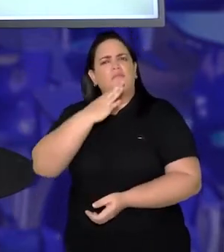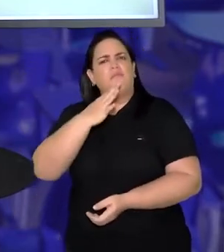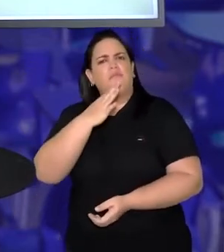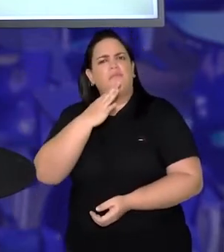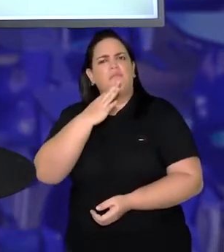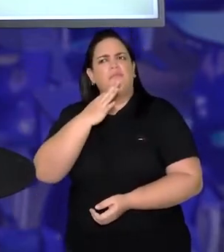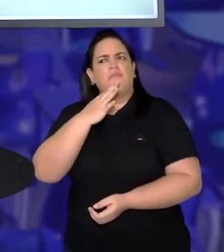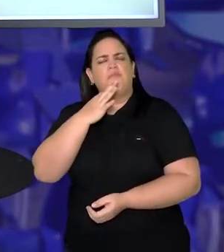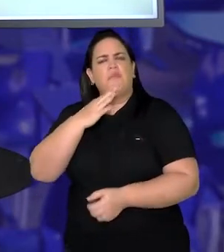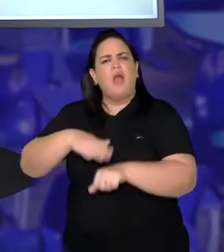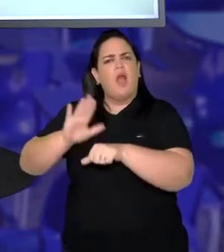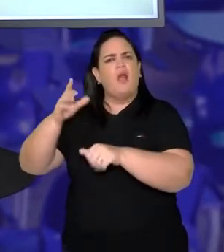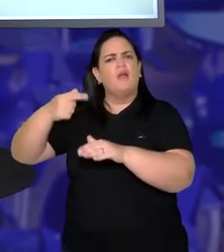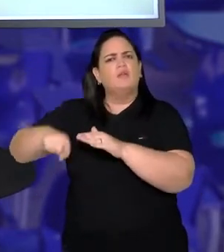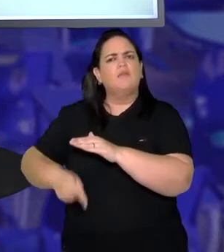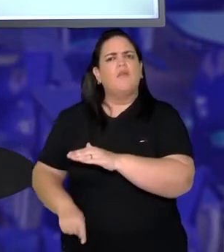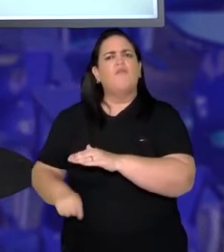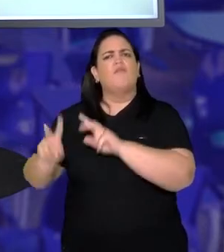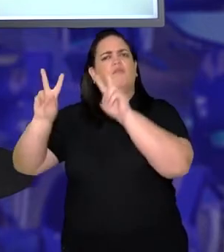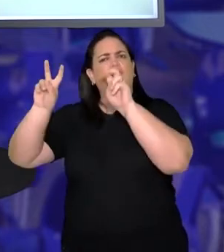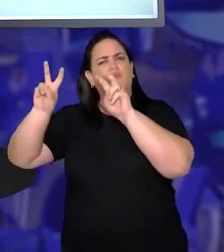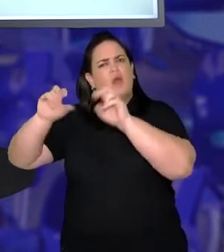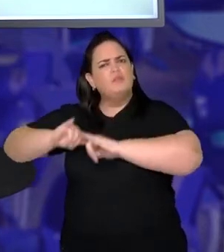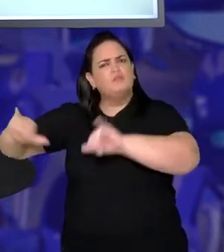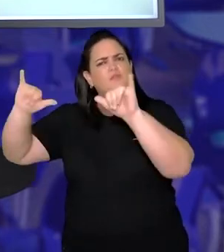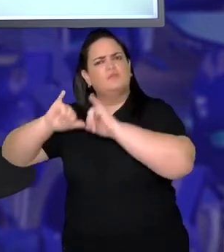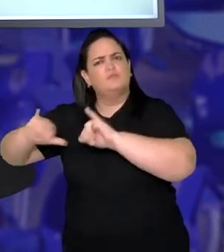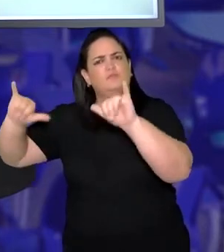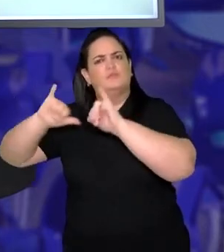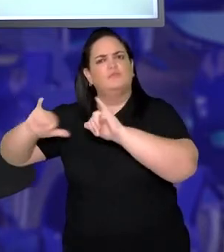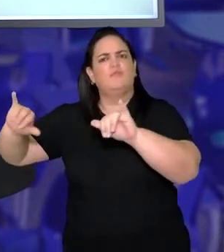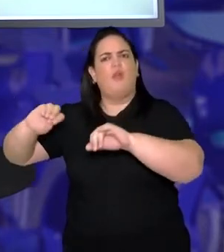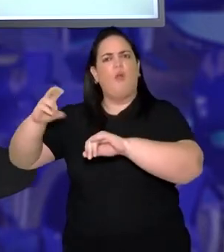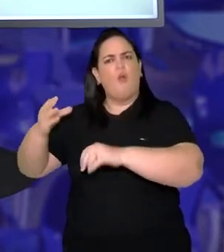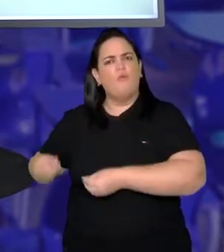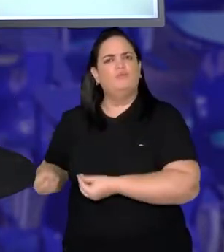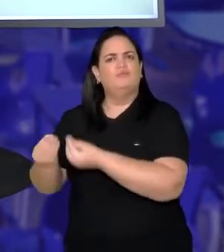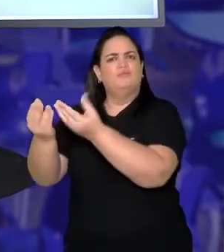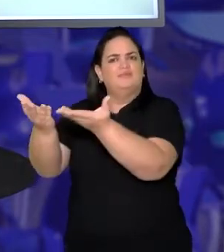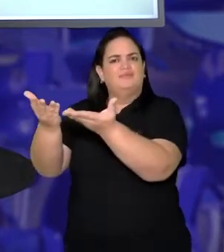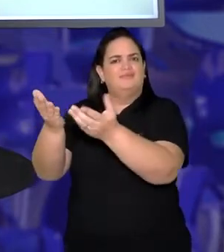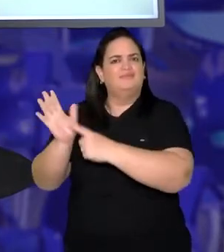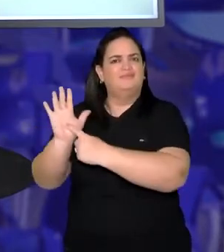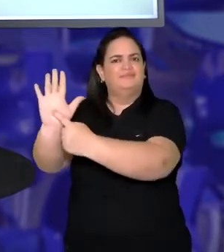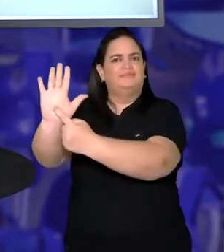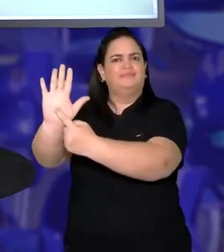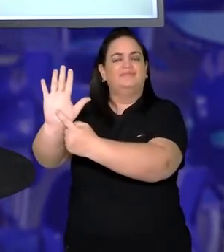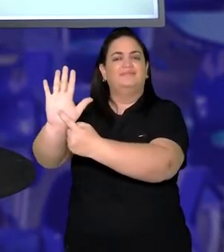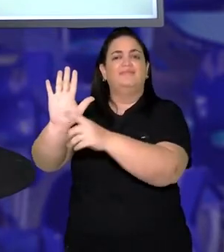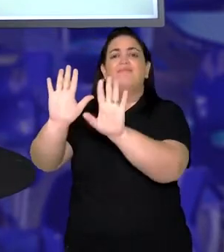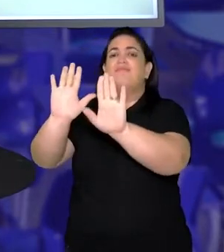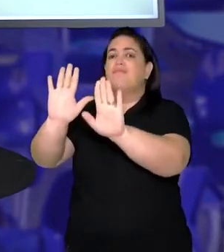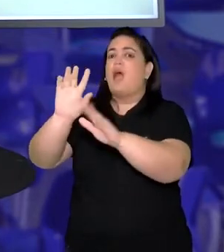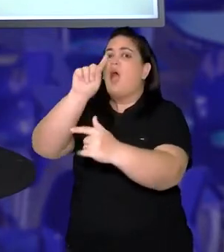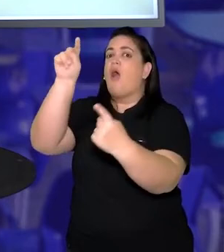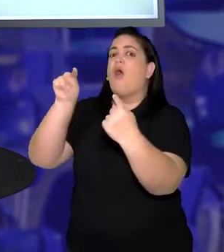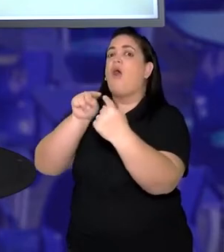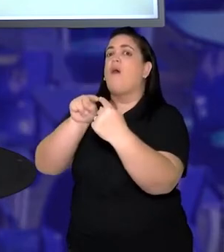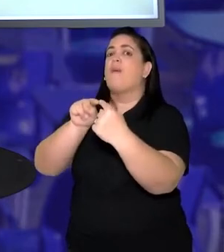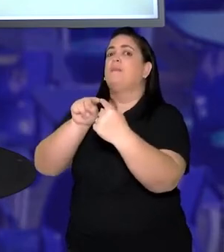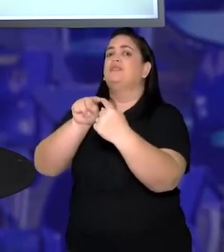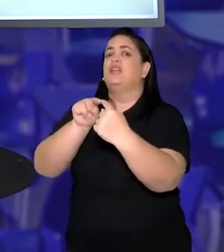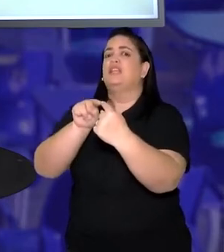acesso a um conhecimento de alguma coisa que está sendo divulgada, está sendo oferecida, mas o intuito